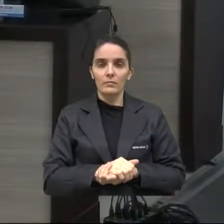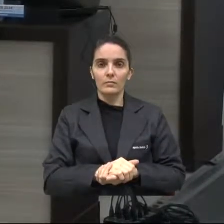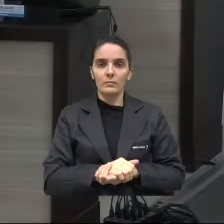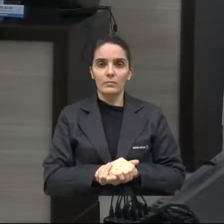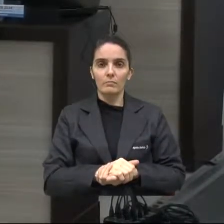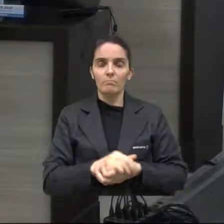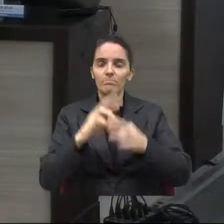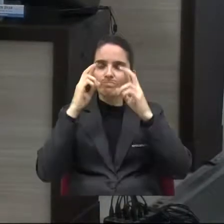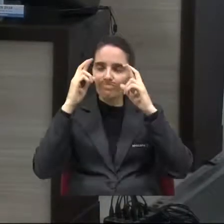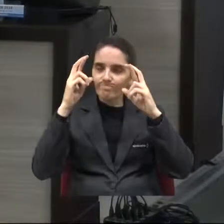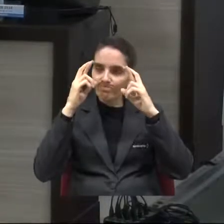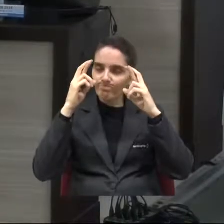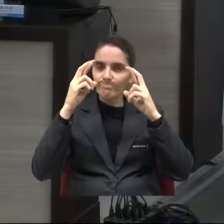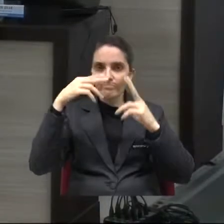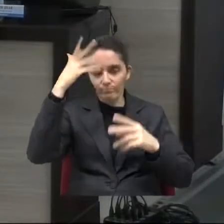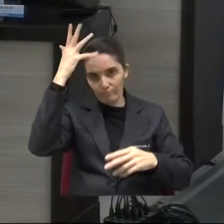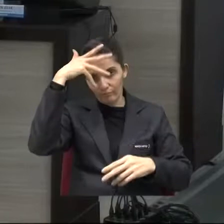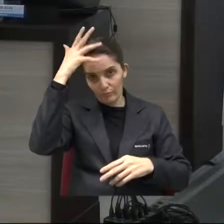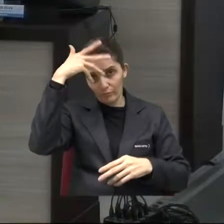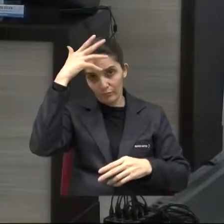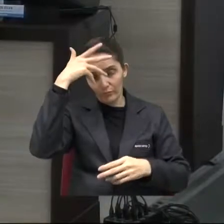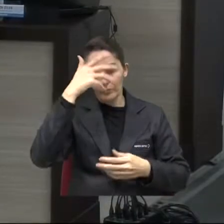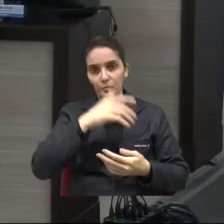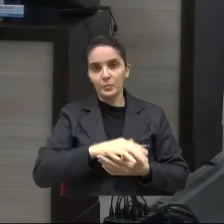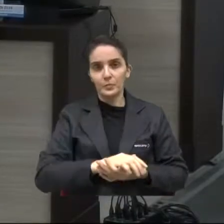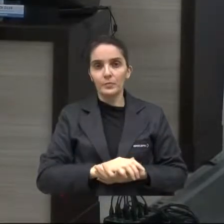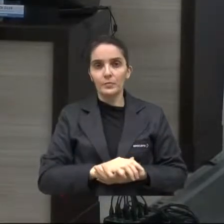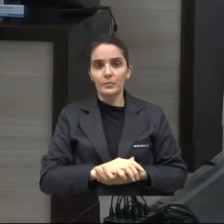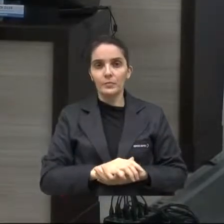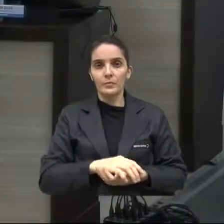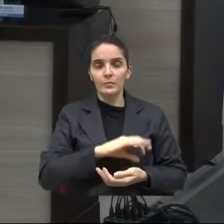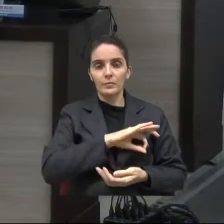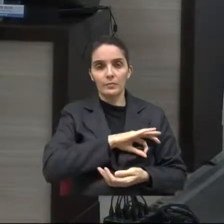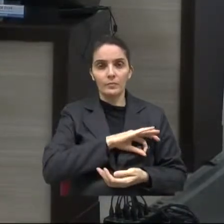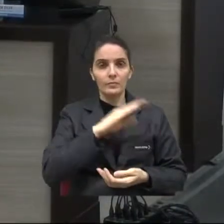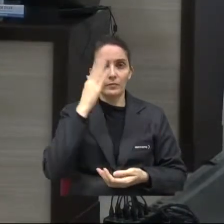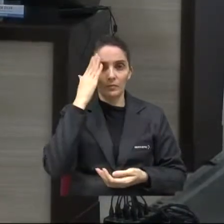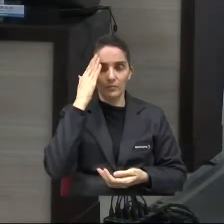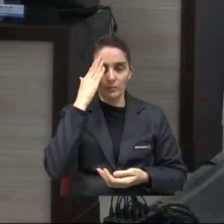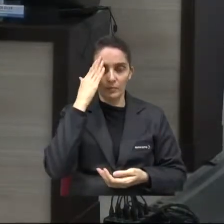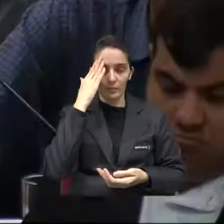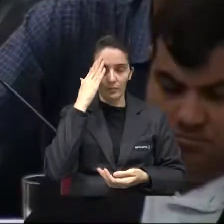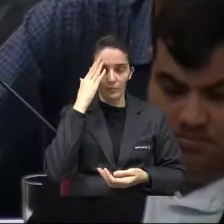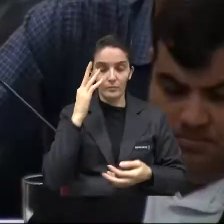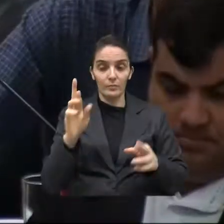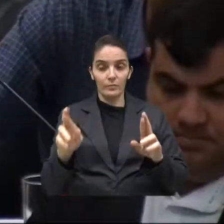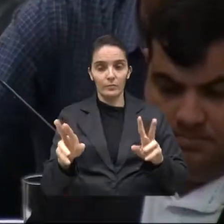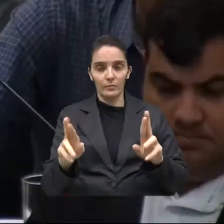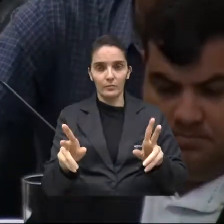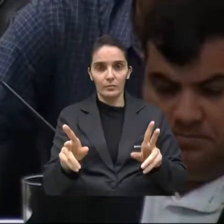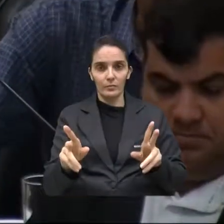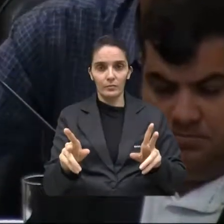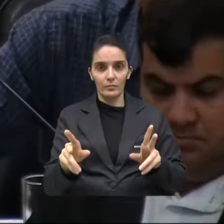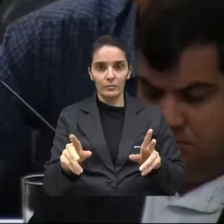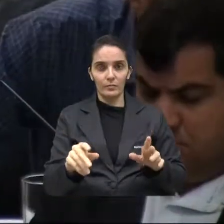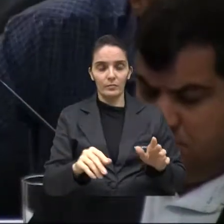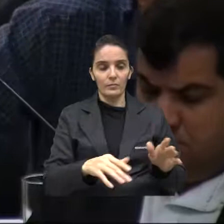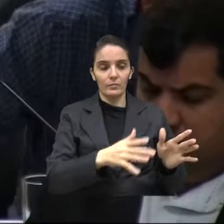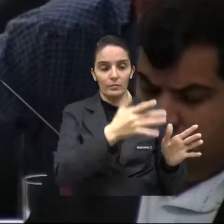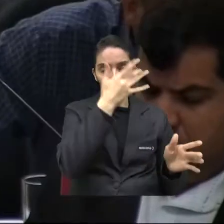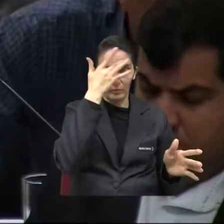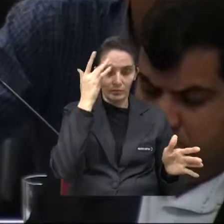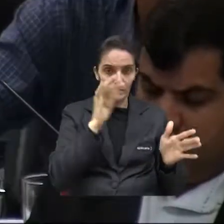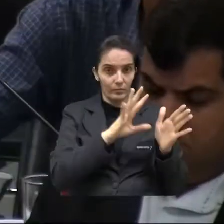Espero mesmo, vereadora Érica, que haja essa distinção entre você